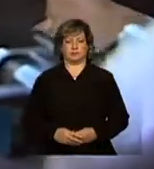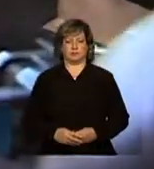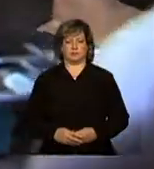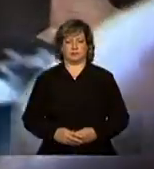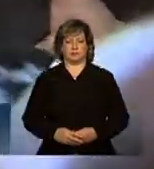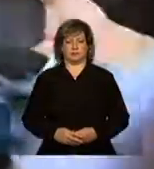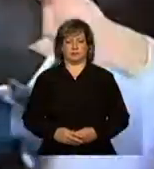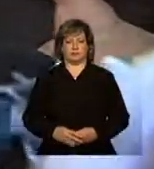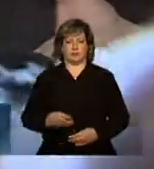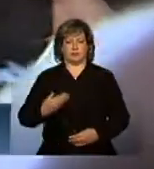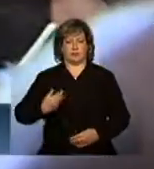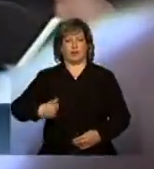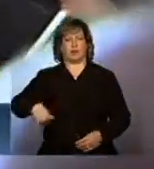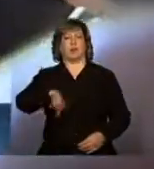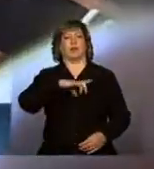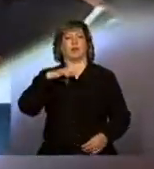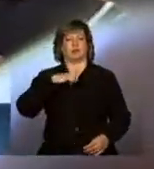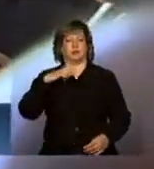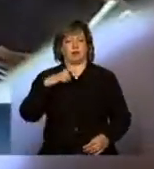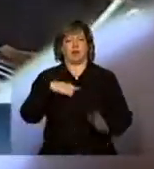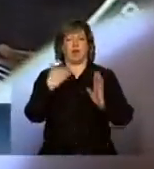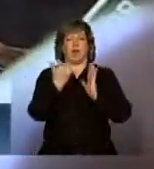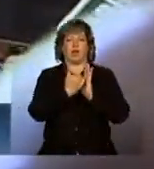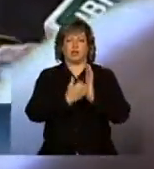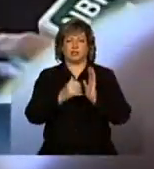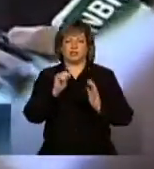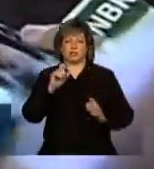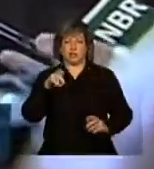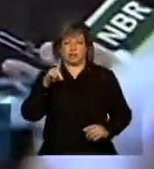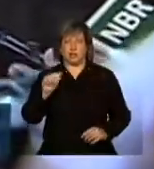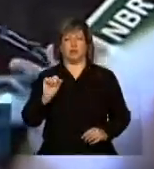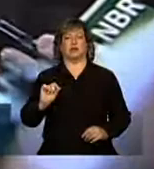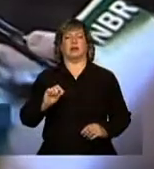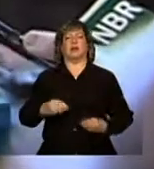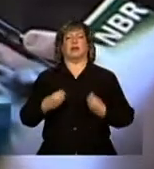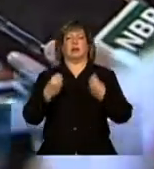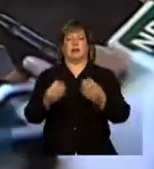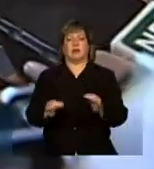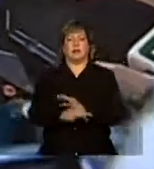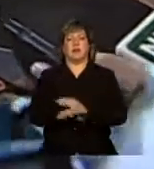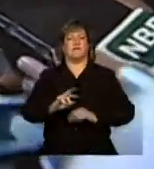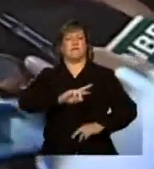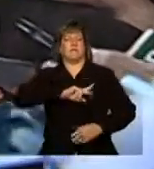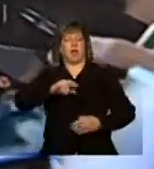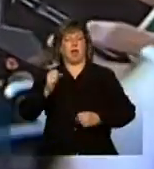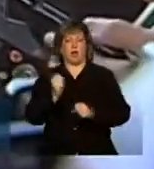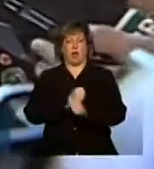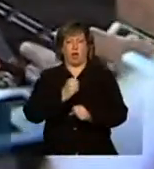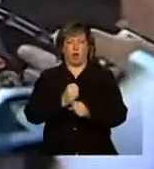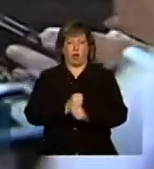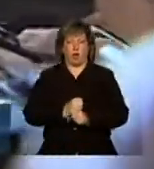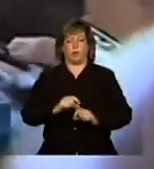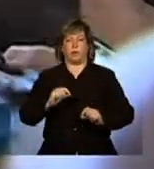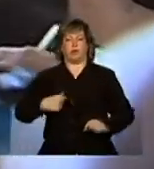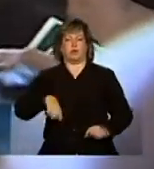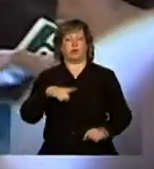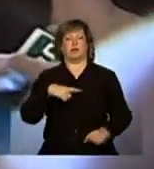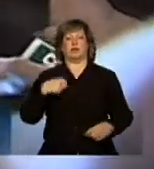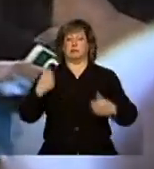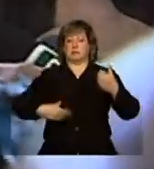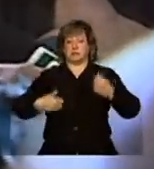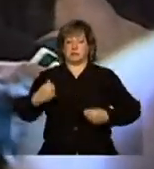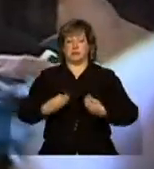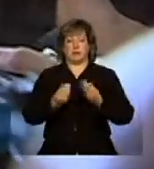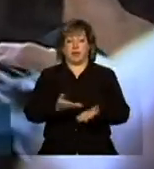Nós temos agendas, sim, de entregas de várias obras que vão ser executadas principalmente nesse final de ano. Temos prestação de contas